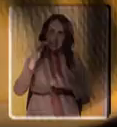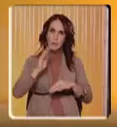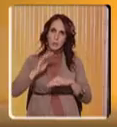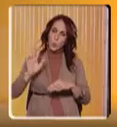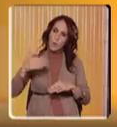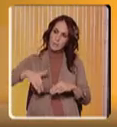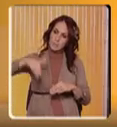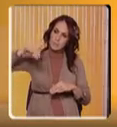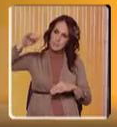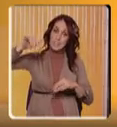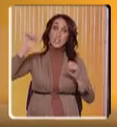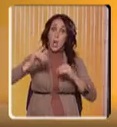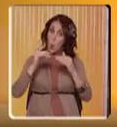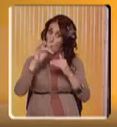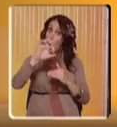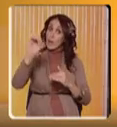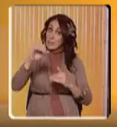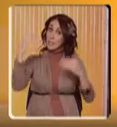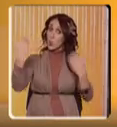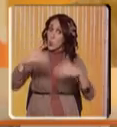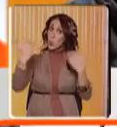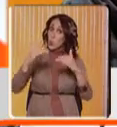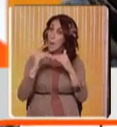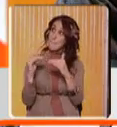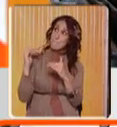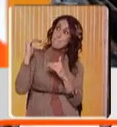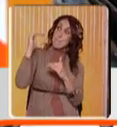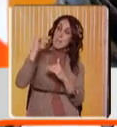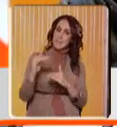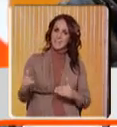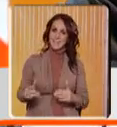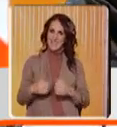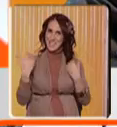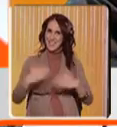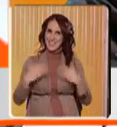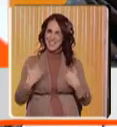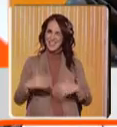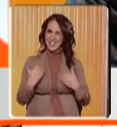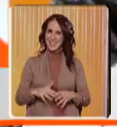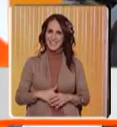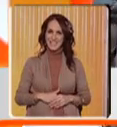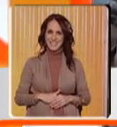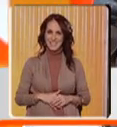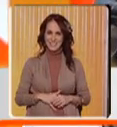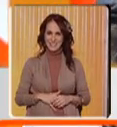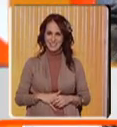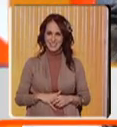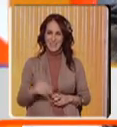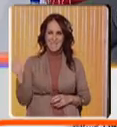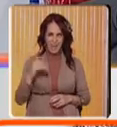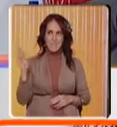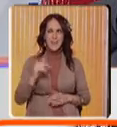sim, aumenta. E então aos 80, minhas senhoras... É sempre a abrir. Venham eles.